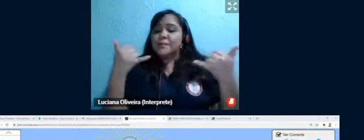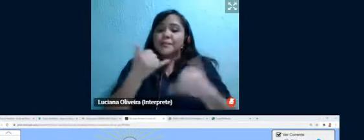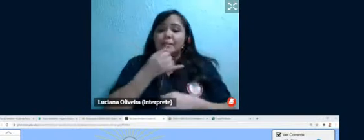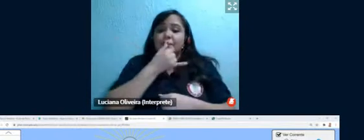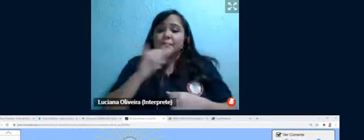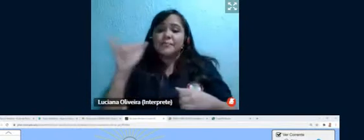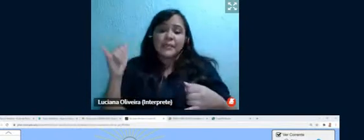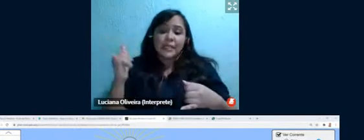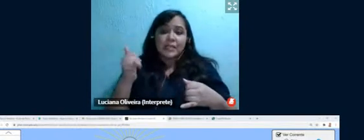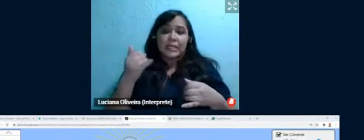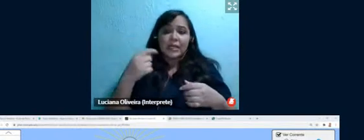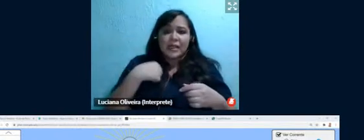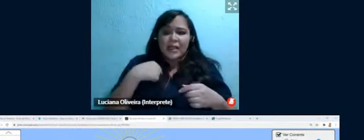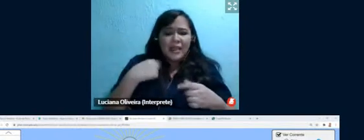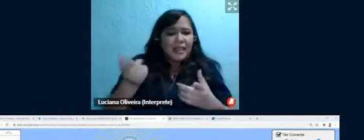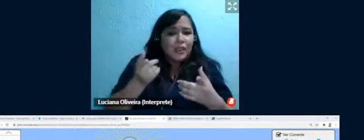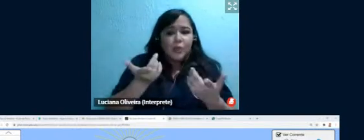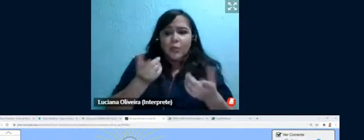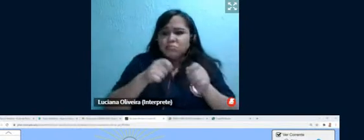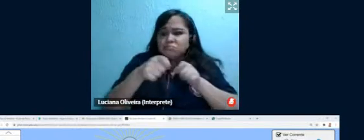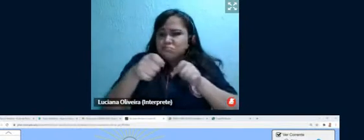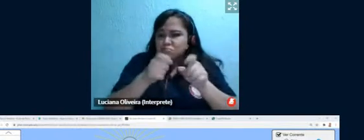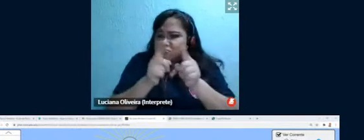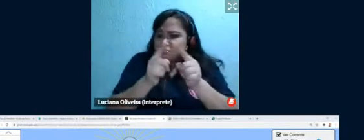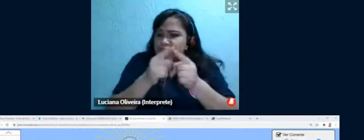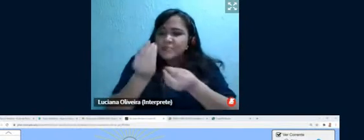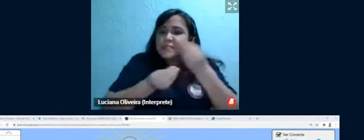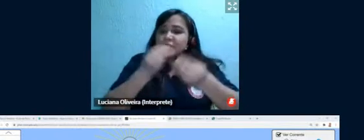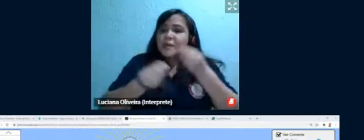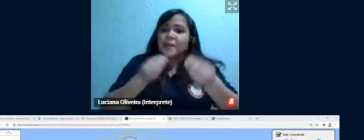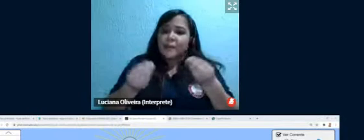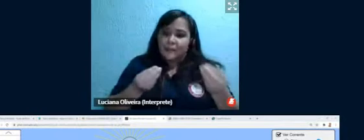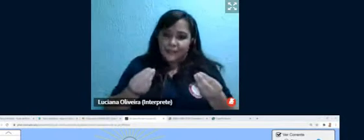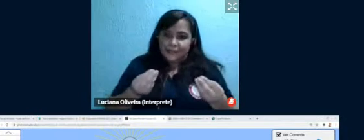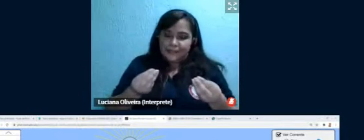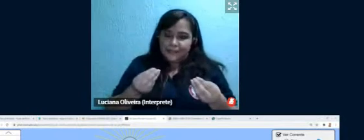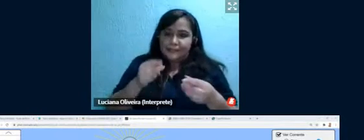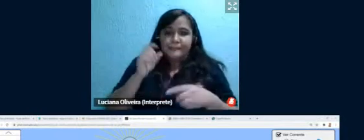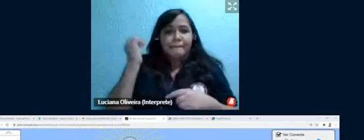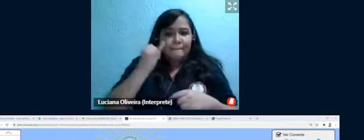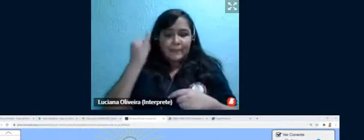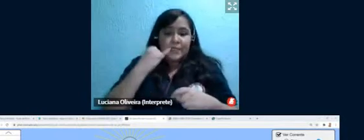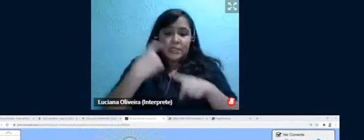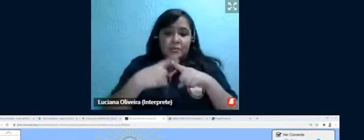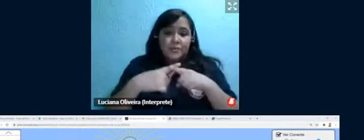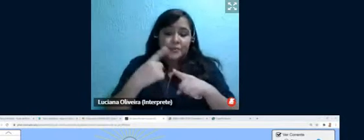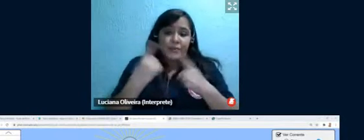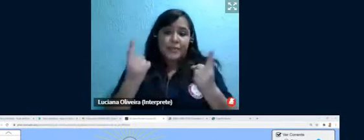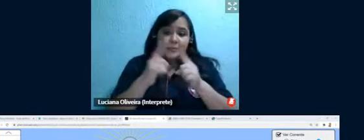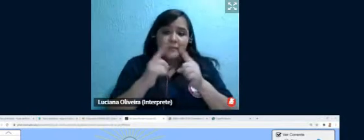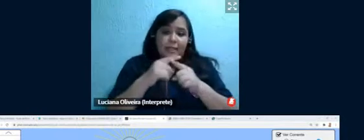mede o fluxo, né, dos elétrons no condutor. Né? Quantos coulombs de carga passa